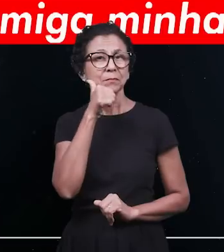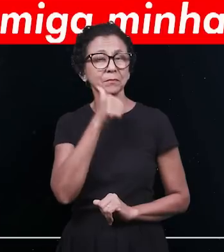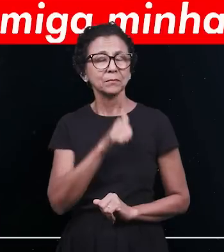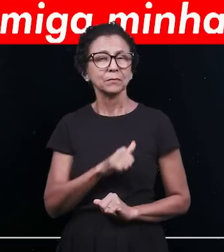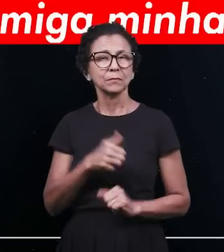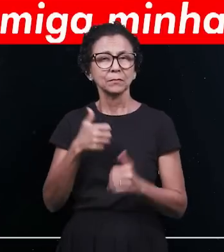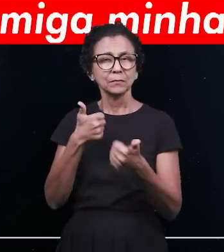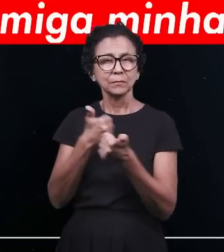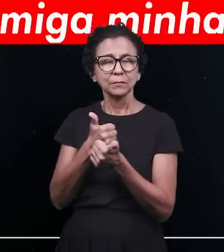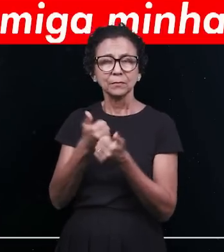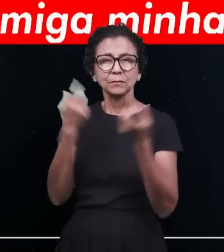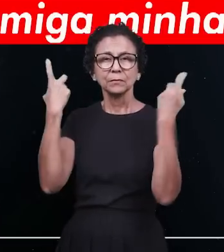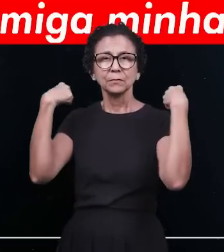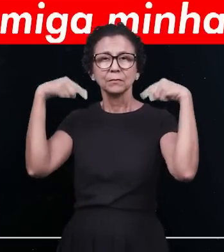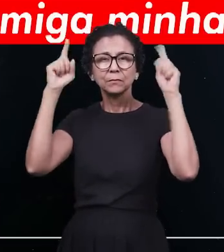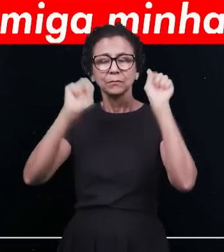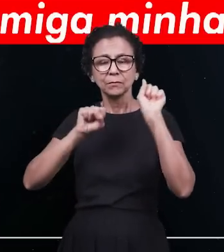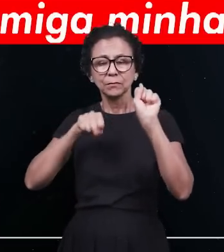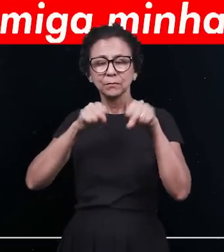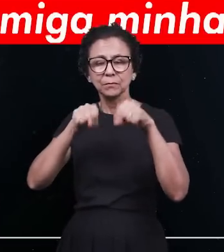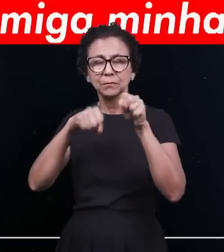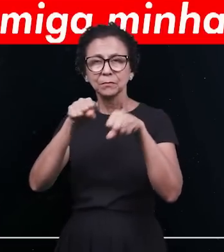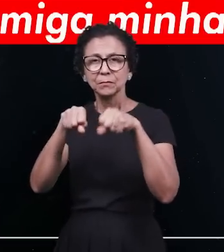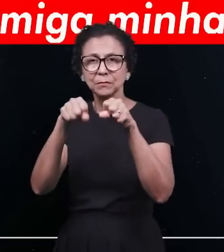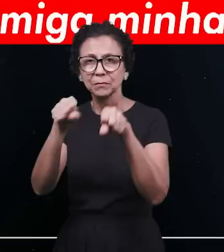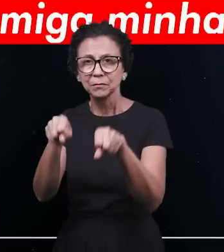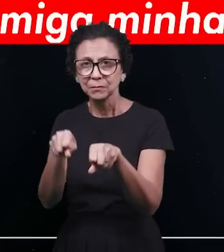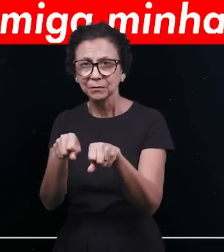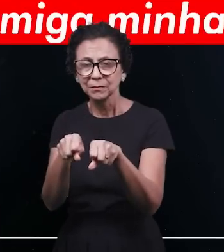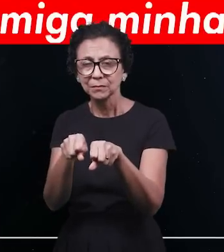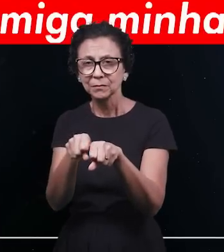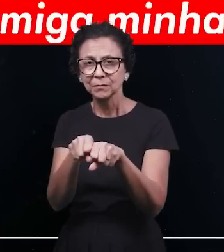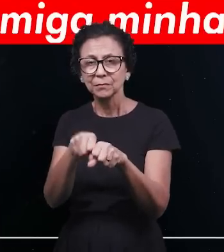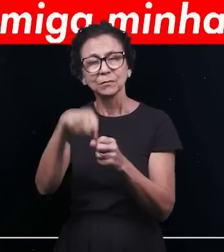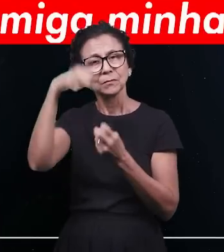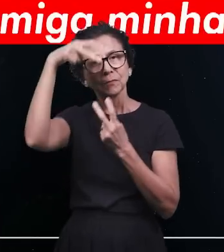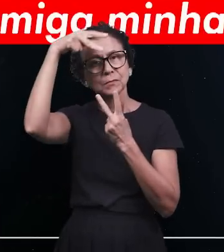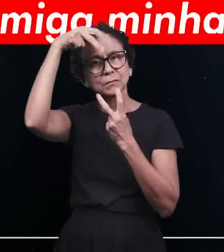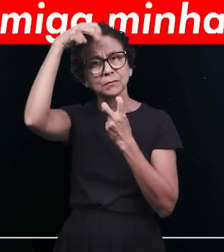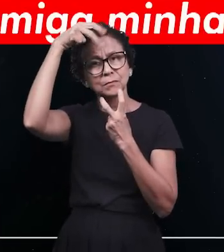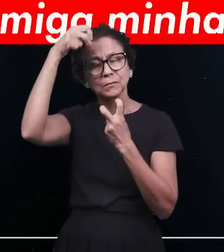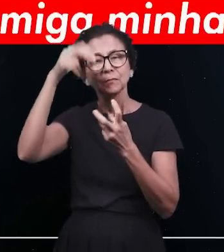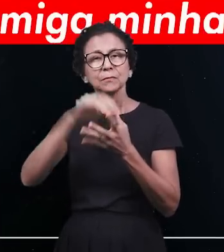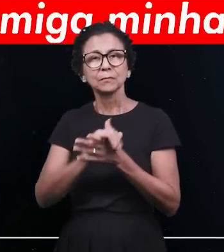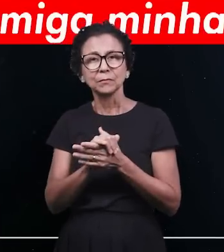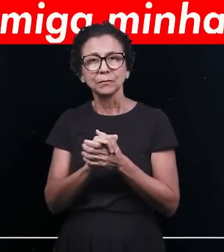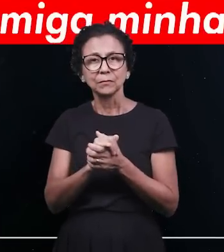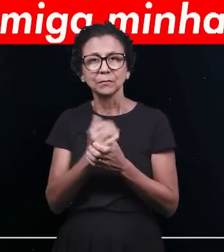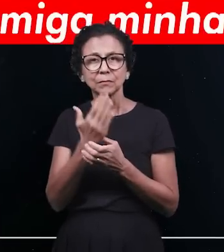das ovelhas e apacenta as tuas cabras junto às moradas dos